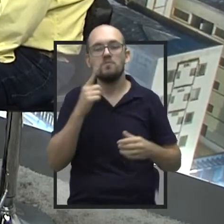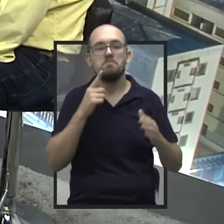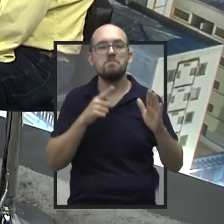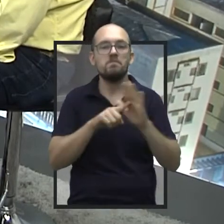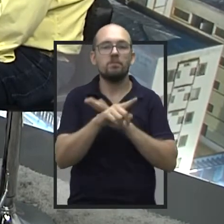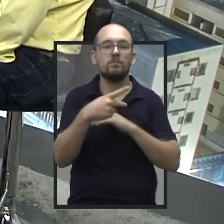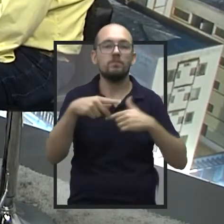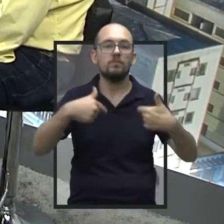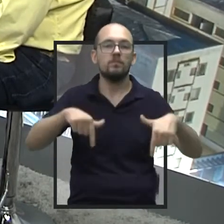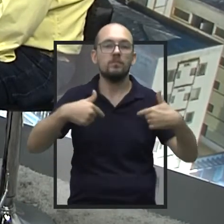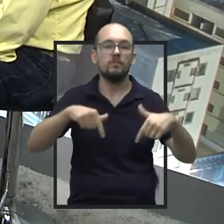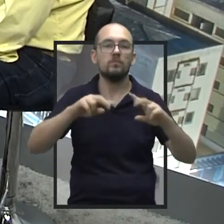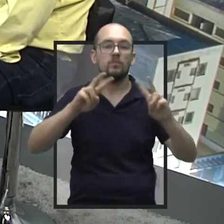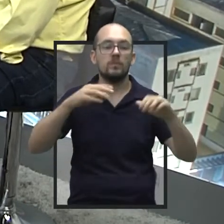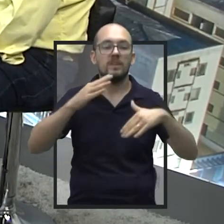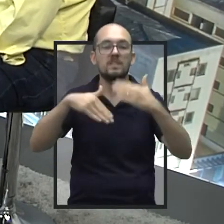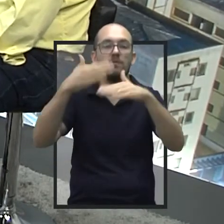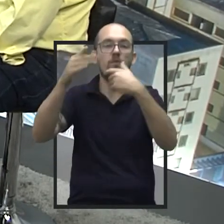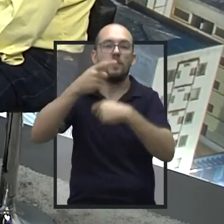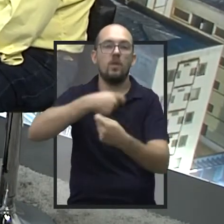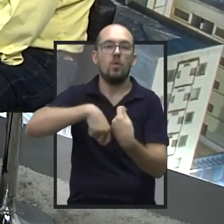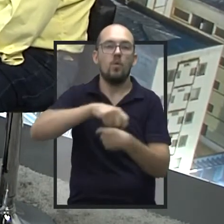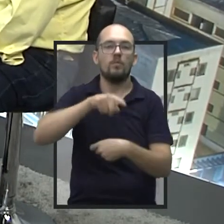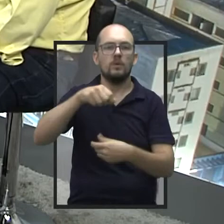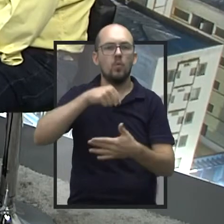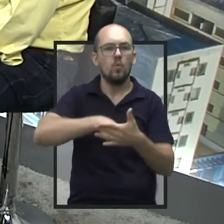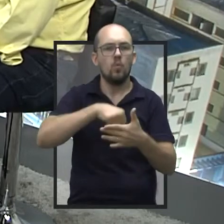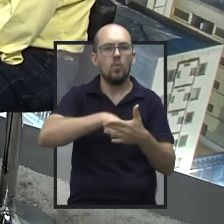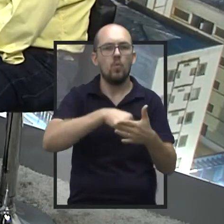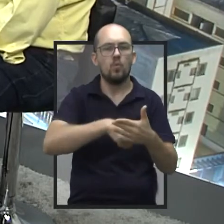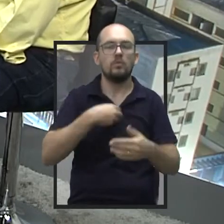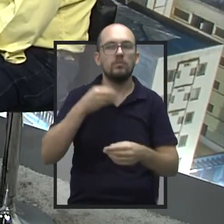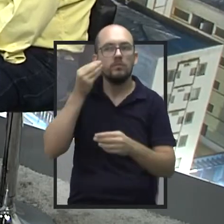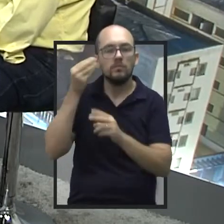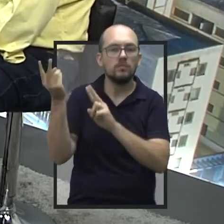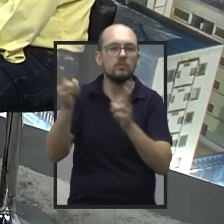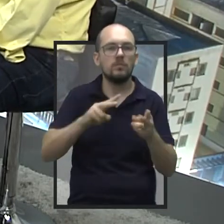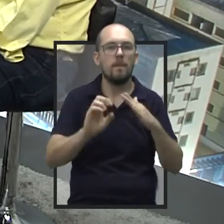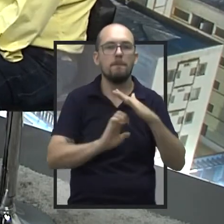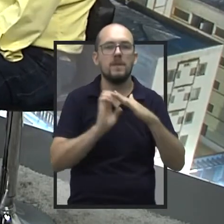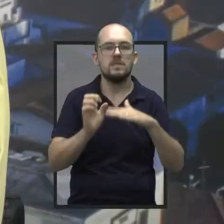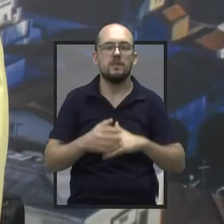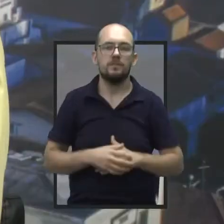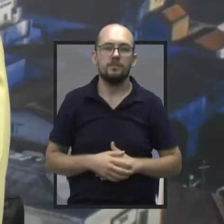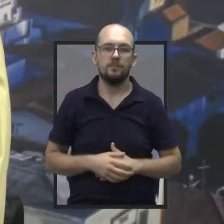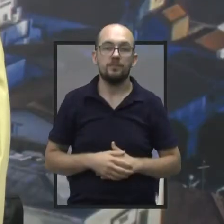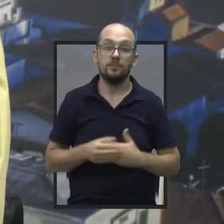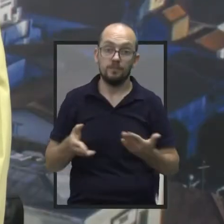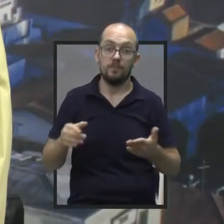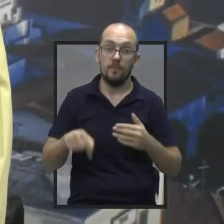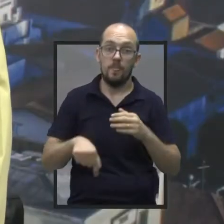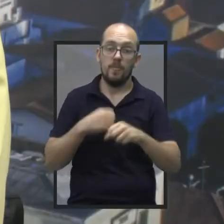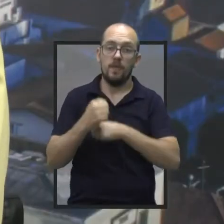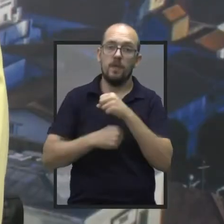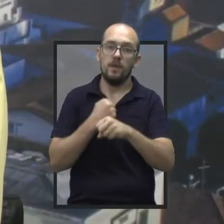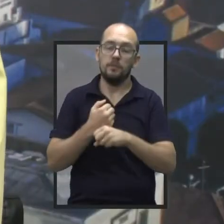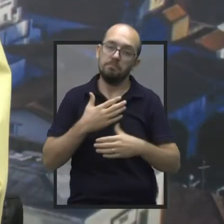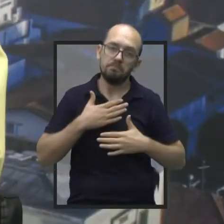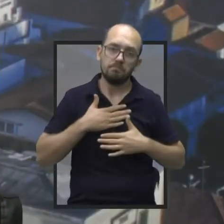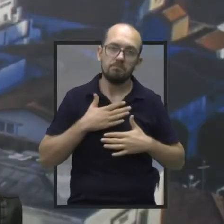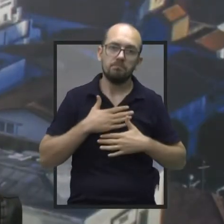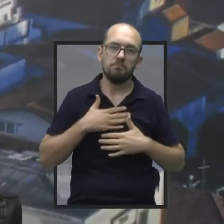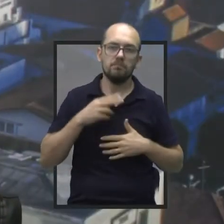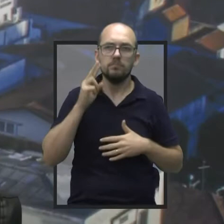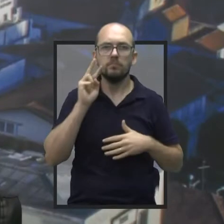na questão do desenvolvimento econômico, a luta do senhor em trazer empresas para a cidade. Sim. Ah, esse ano foi um ano que eu acho que dentro